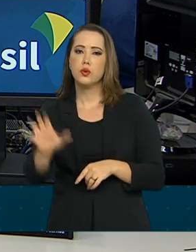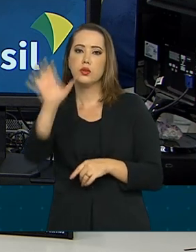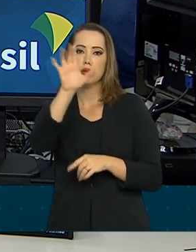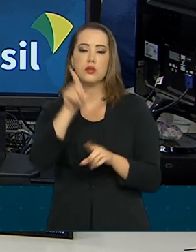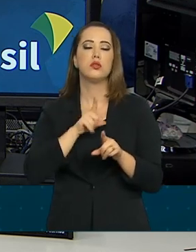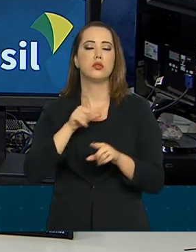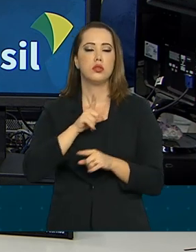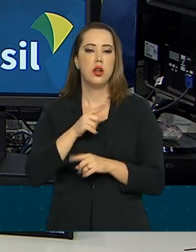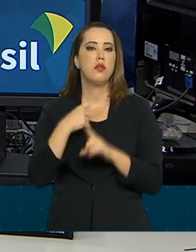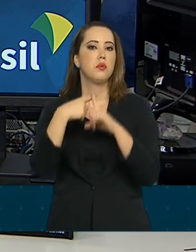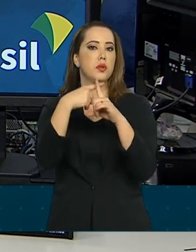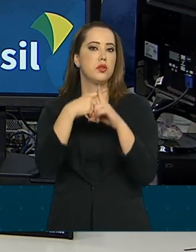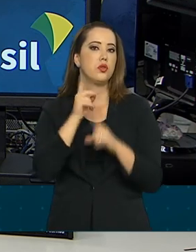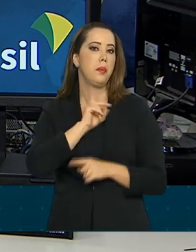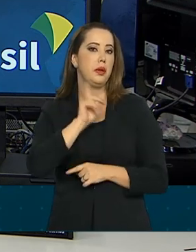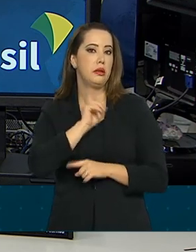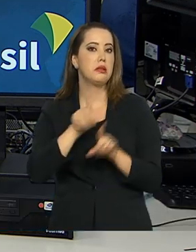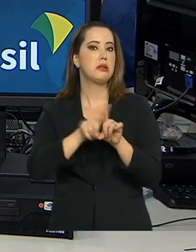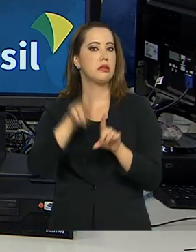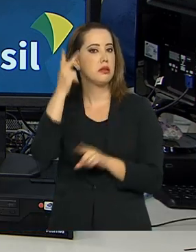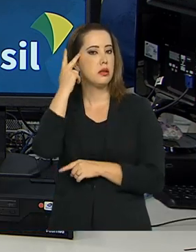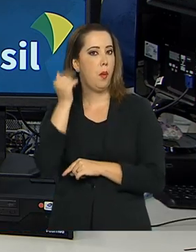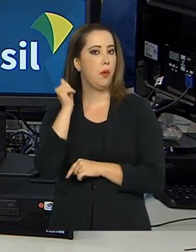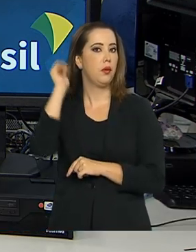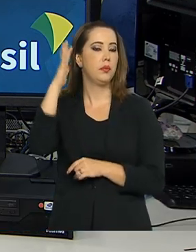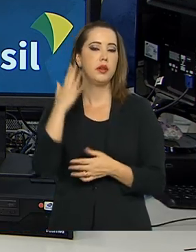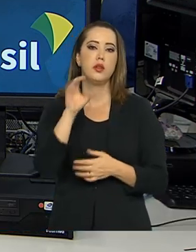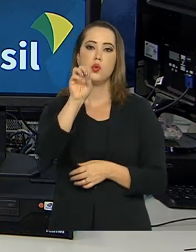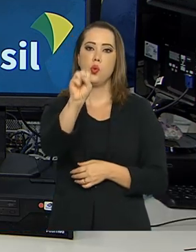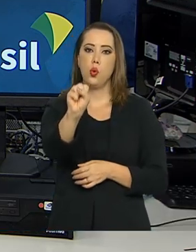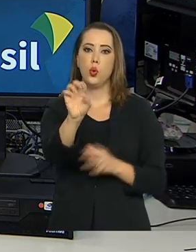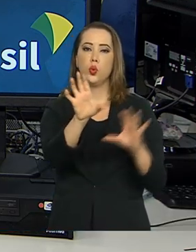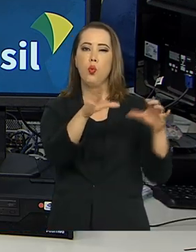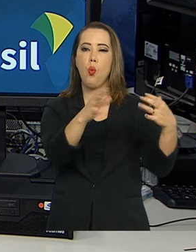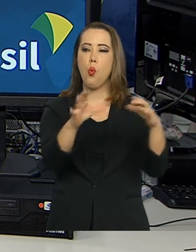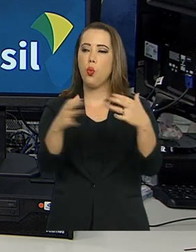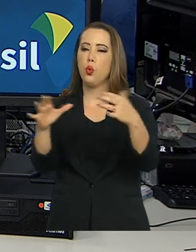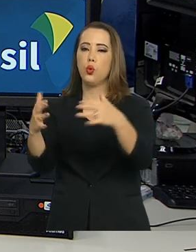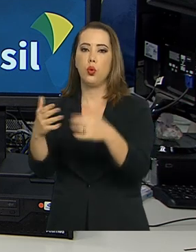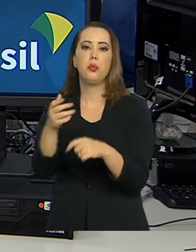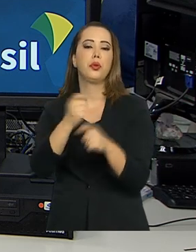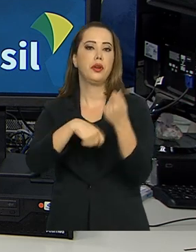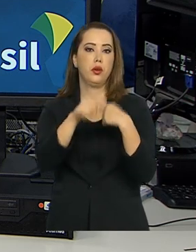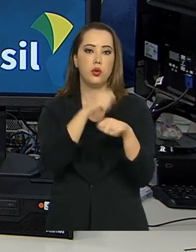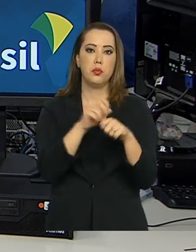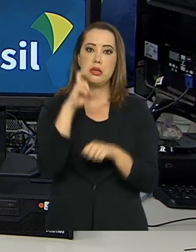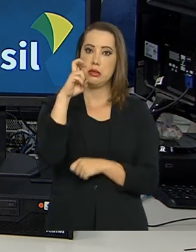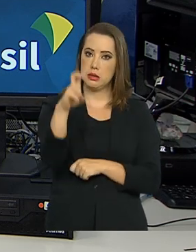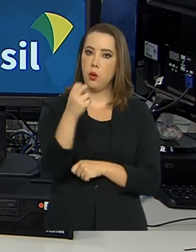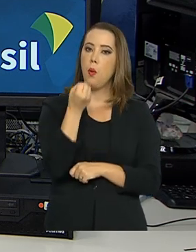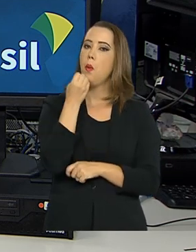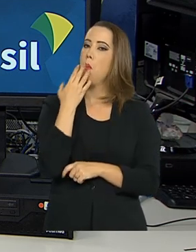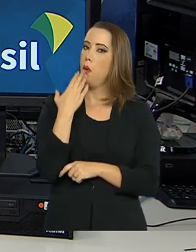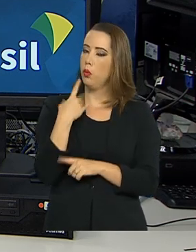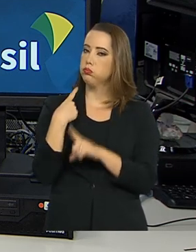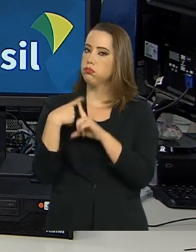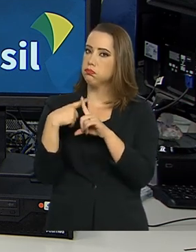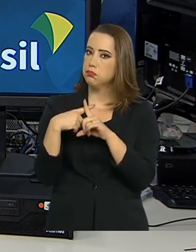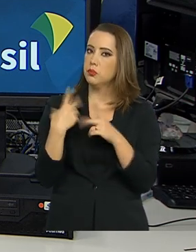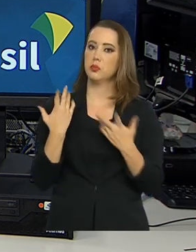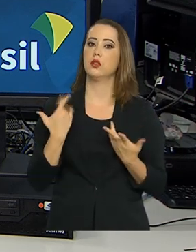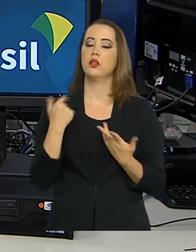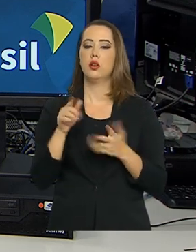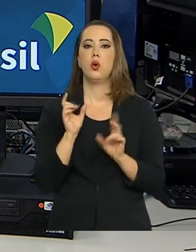destaque para Minas Gerais e São Paulo. Dos 8 setores da economia, 5 tiveram bom resultado, destacando-se o